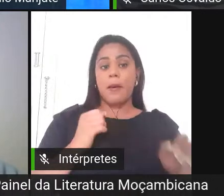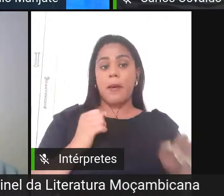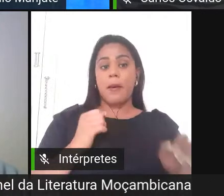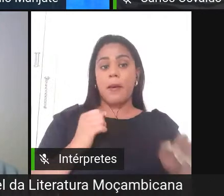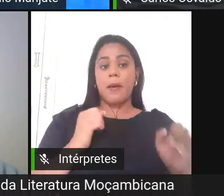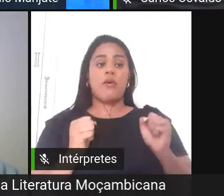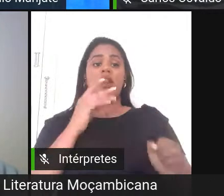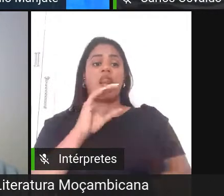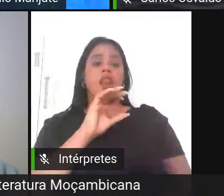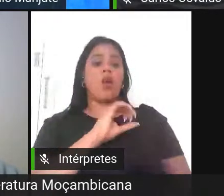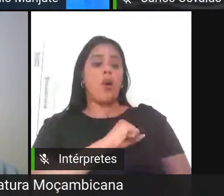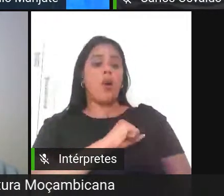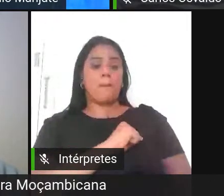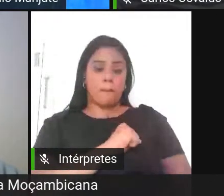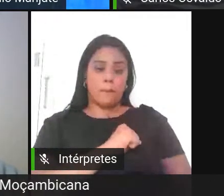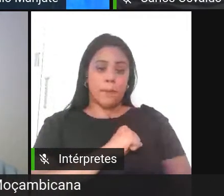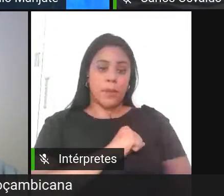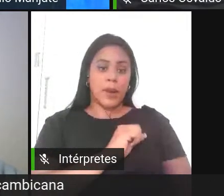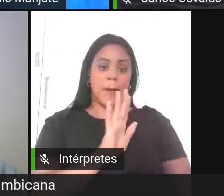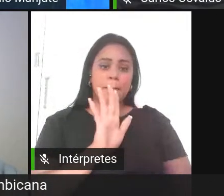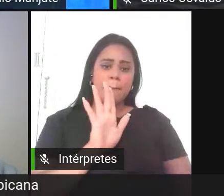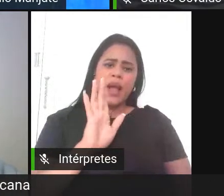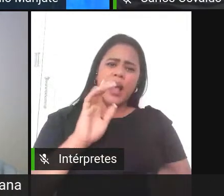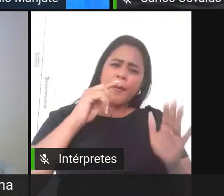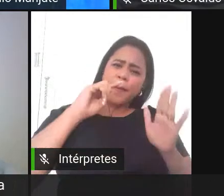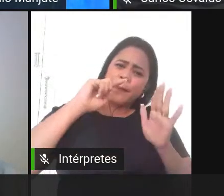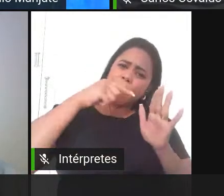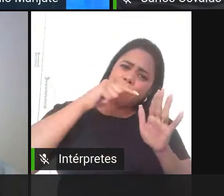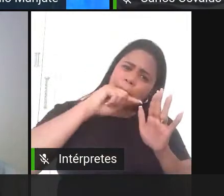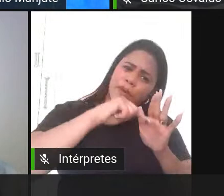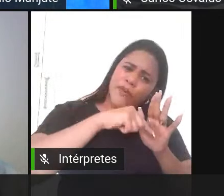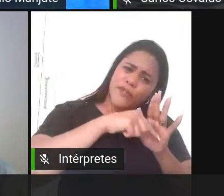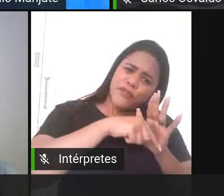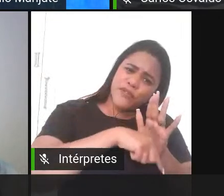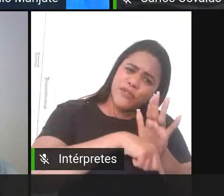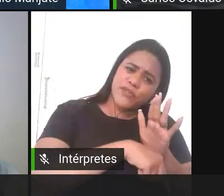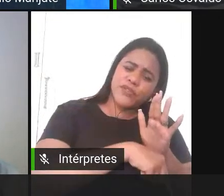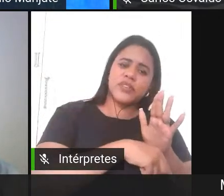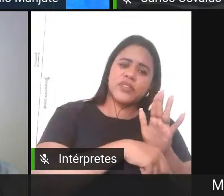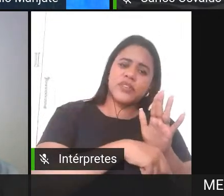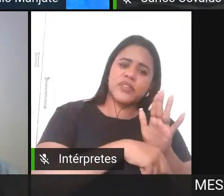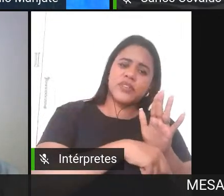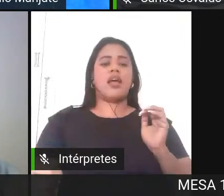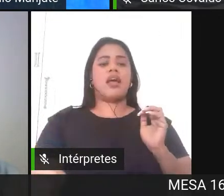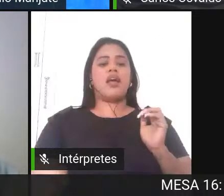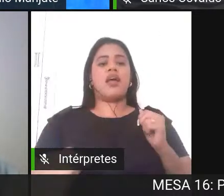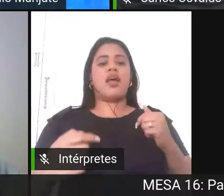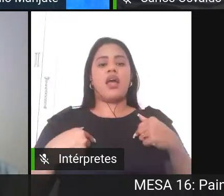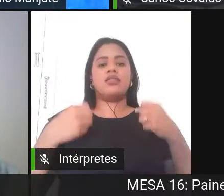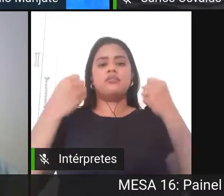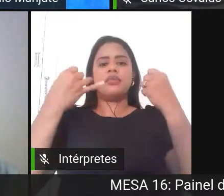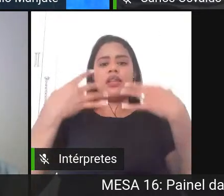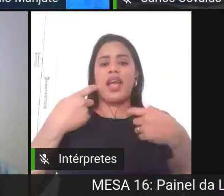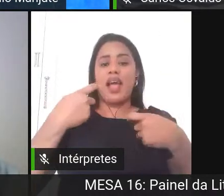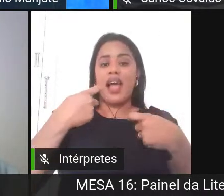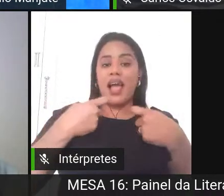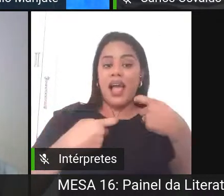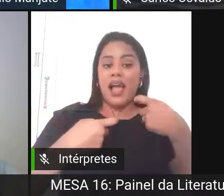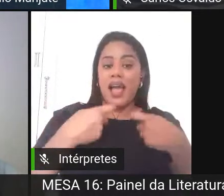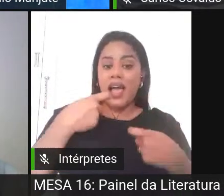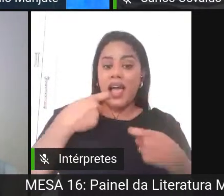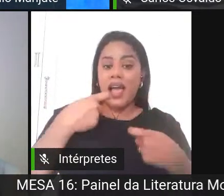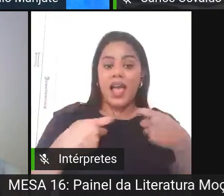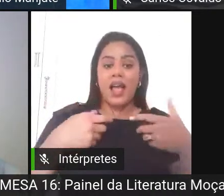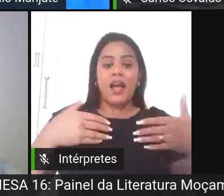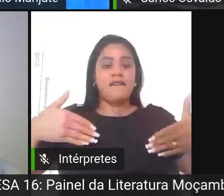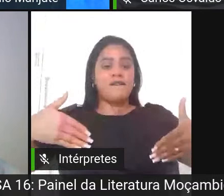profundidade, estarei a falar da guerra, estarei a falar da fome que faz corpo com a nossa terra, estaria a falar